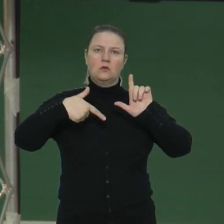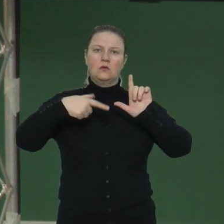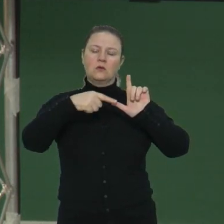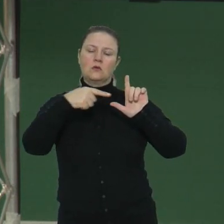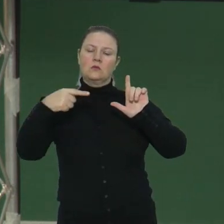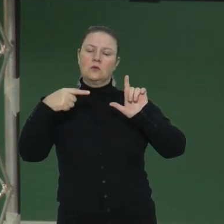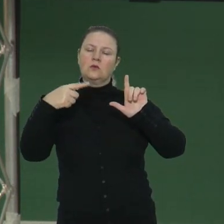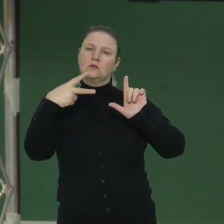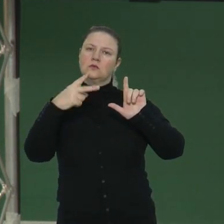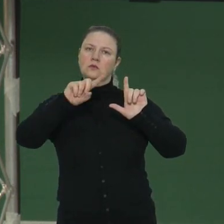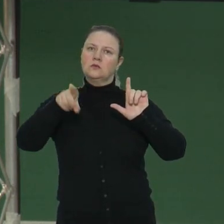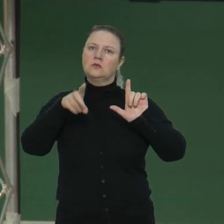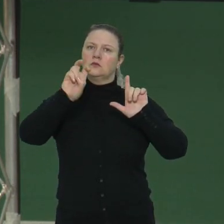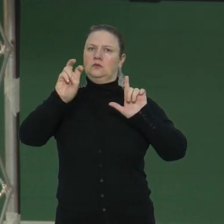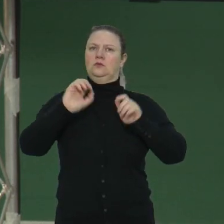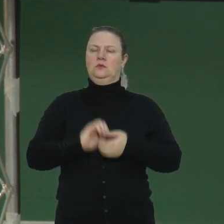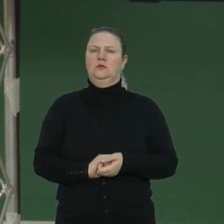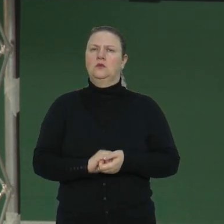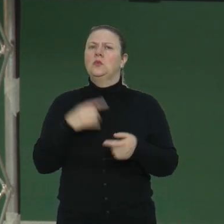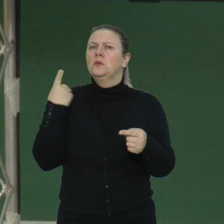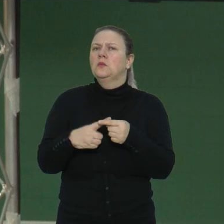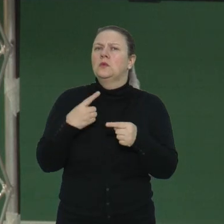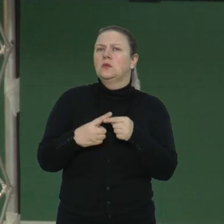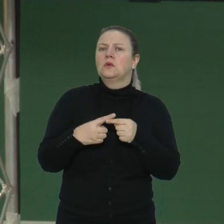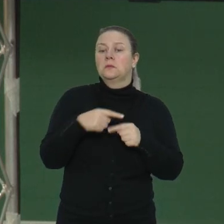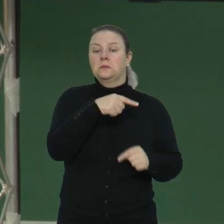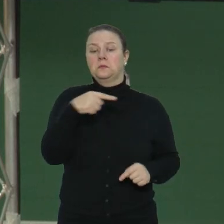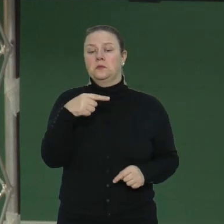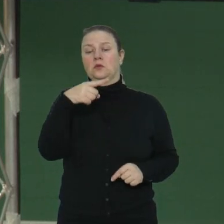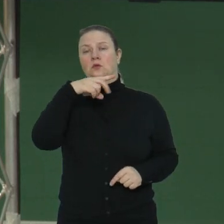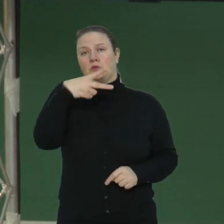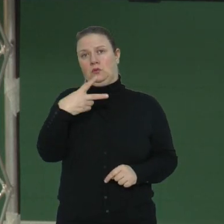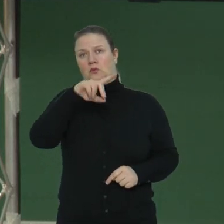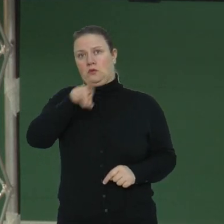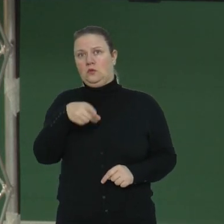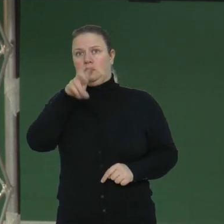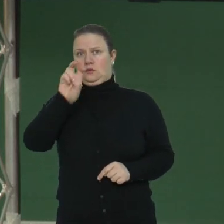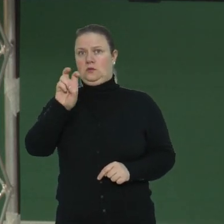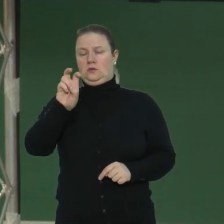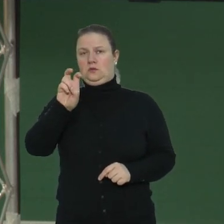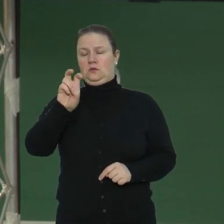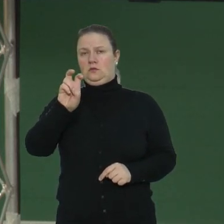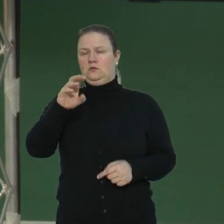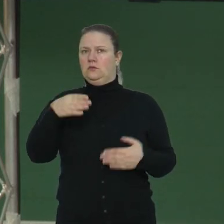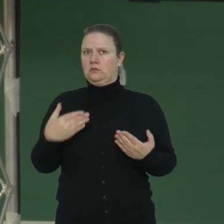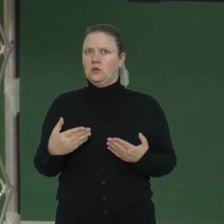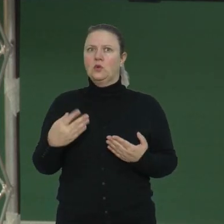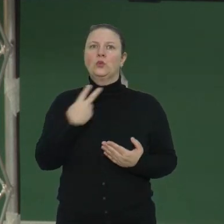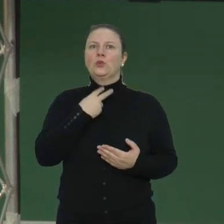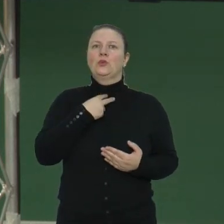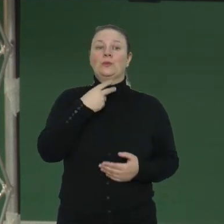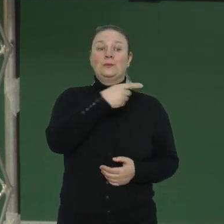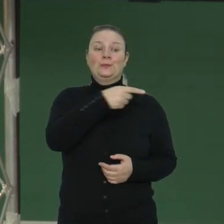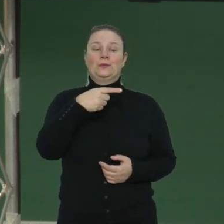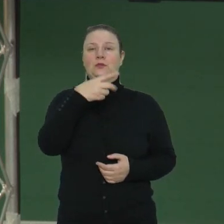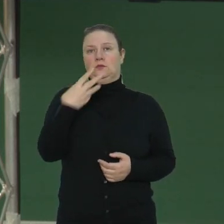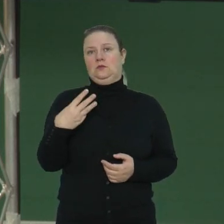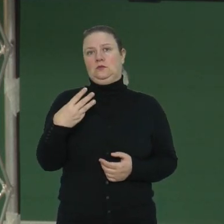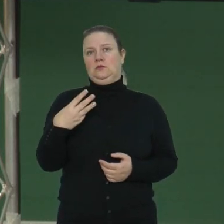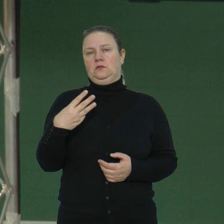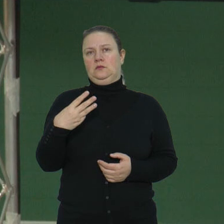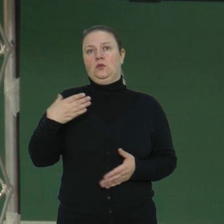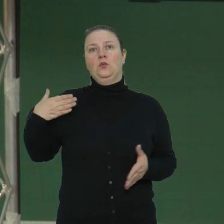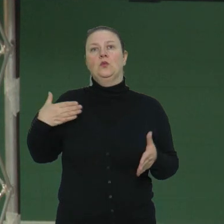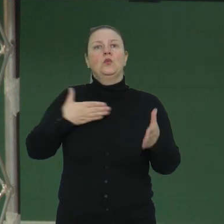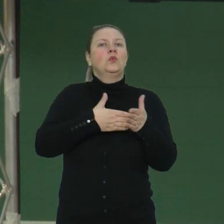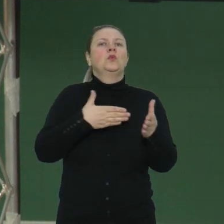menos 2,5. Por que menos 2,5? Ele não pode ser, por exemplo, menos 3. Ele só pode ser, no máximo, o limite dele,